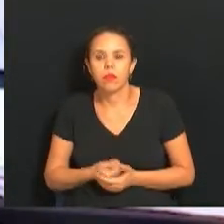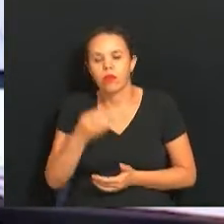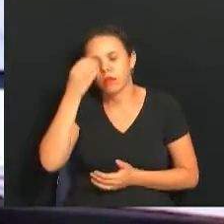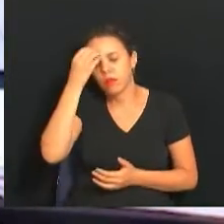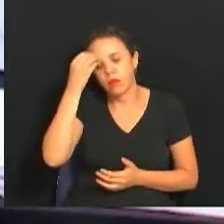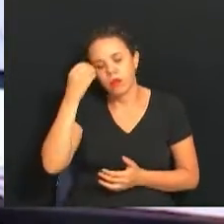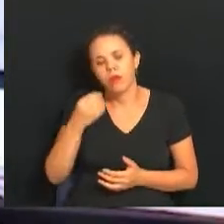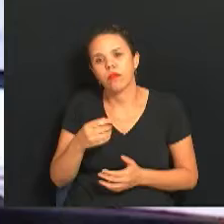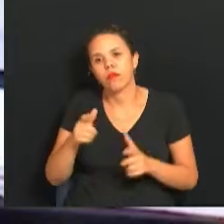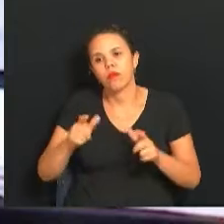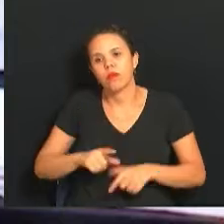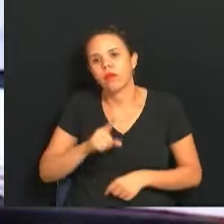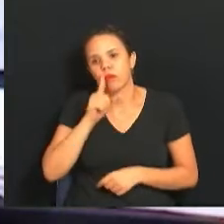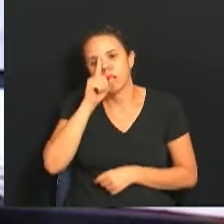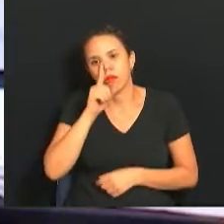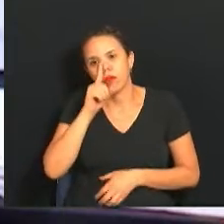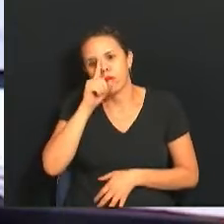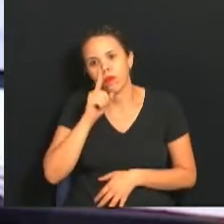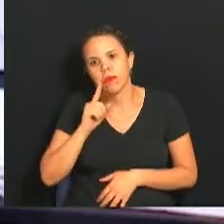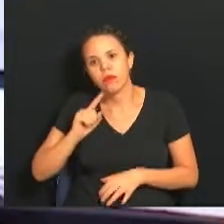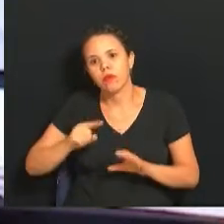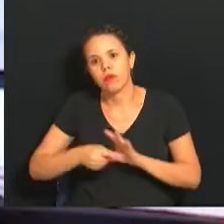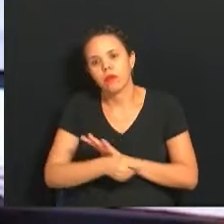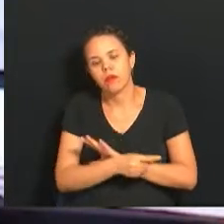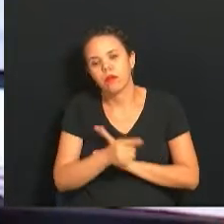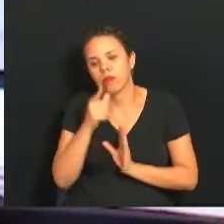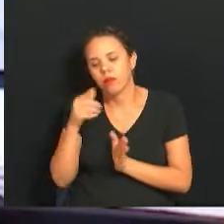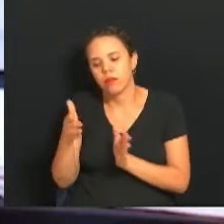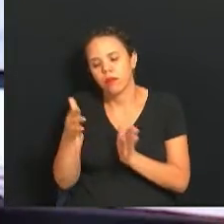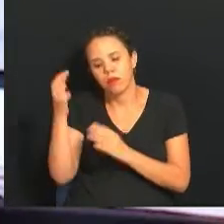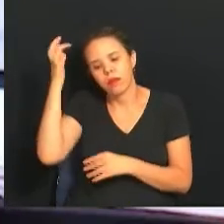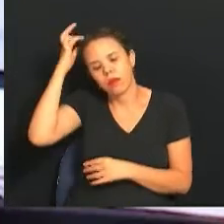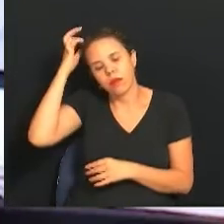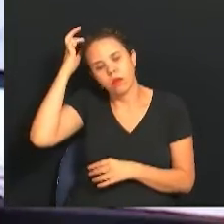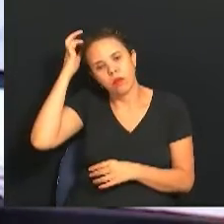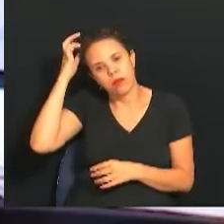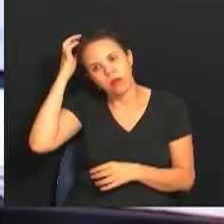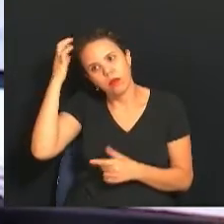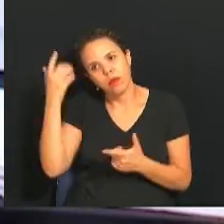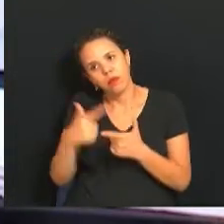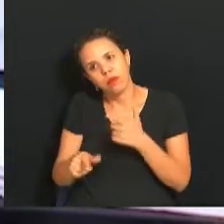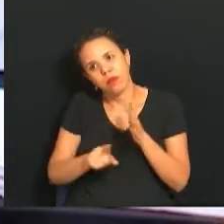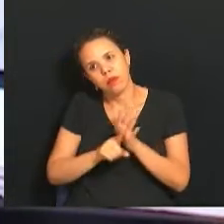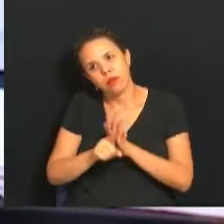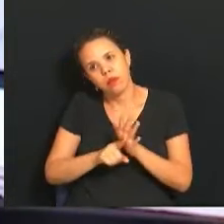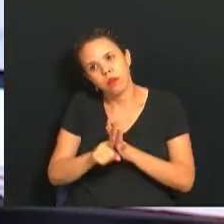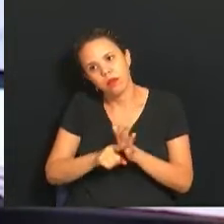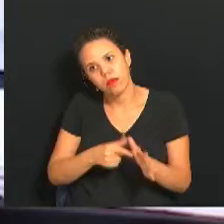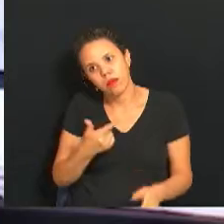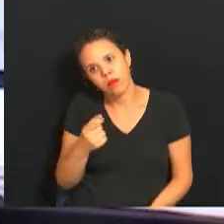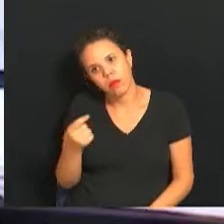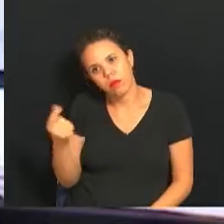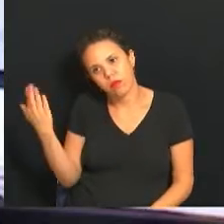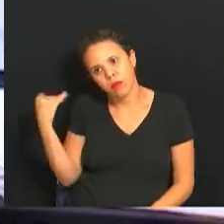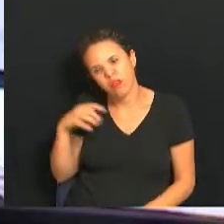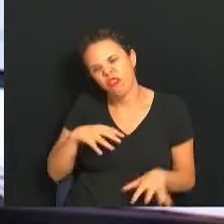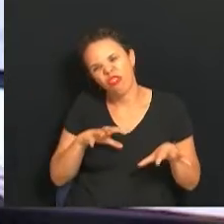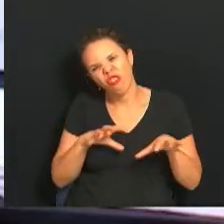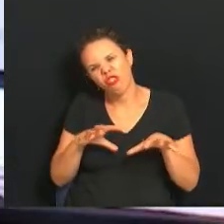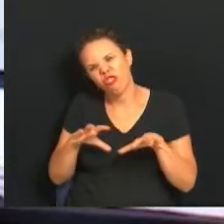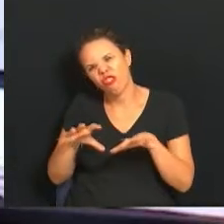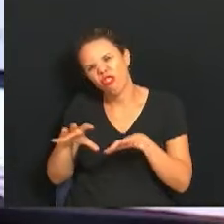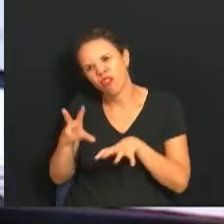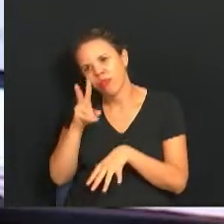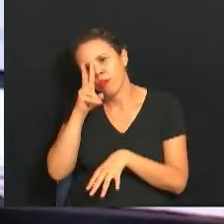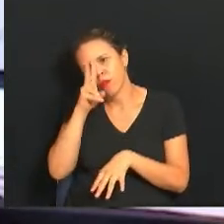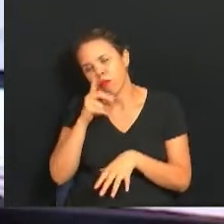de muito risco, né, uma área que, no fundo, passa um córrego. Segundo a informação ali, em 2020 teve chuvas fortes,